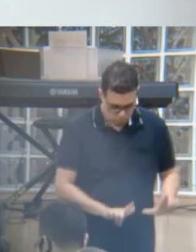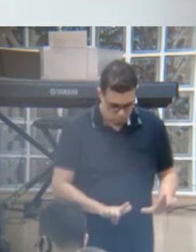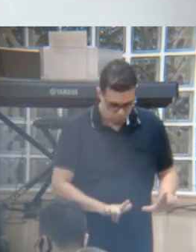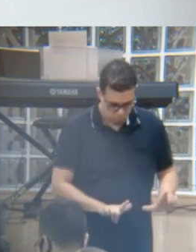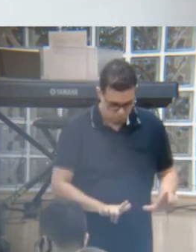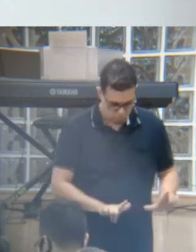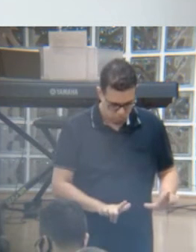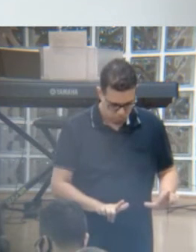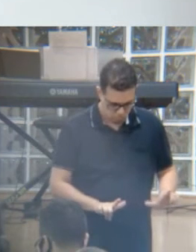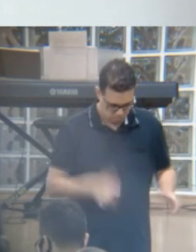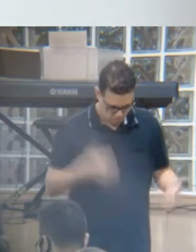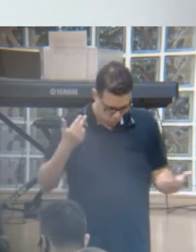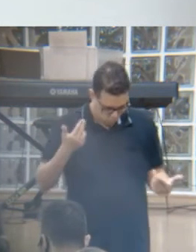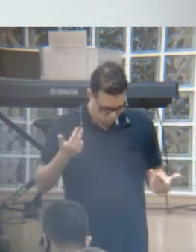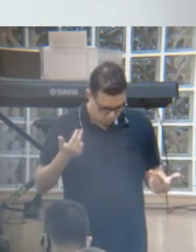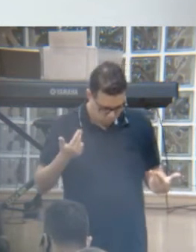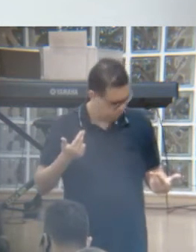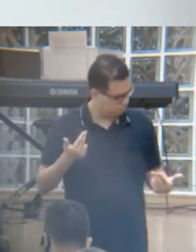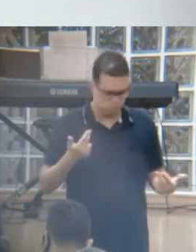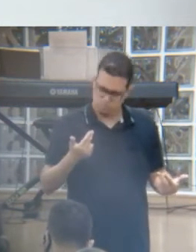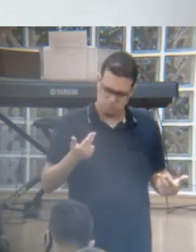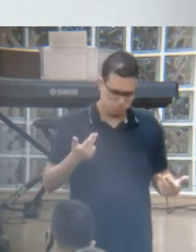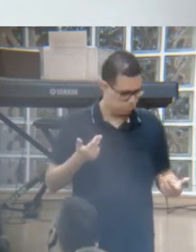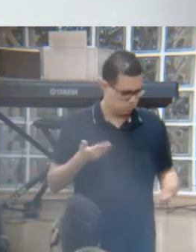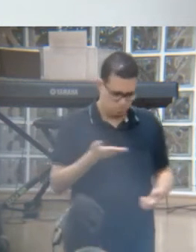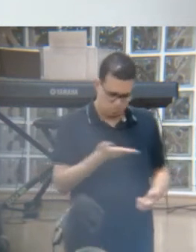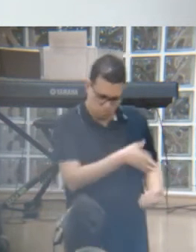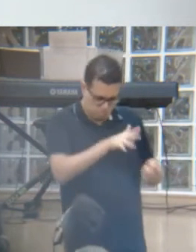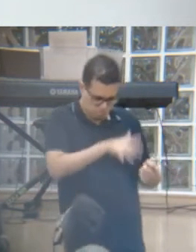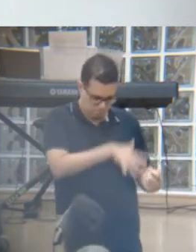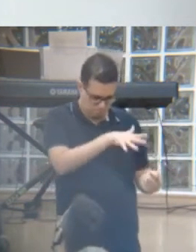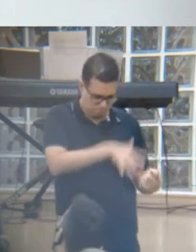simbolizando aqui os falsos deuses de toda a terra.